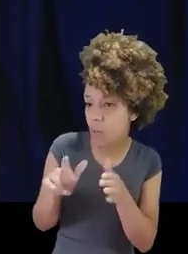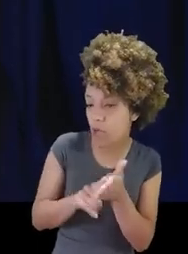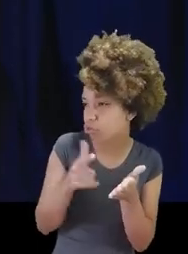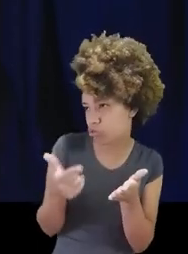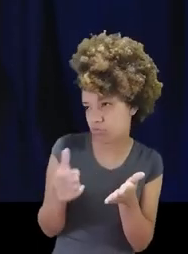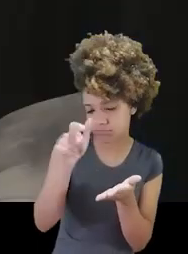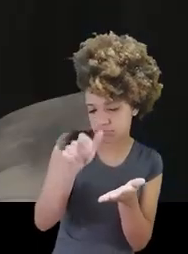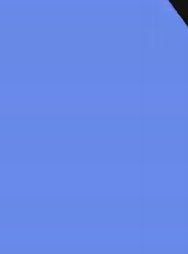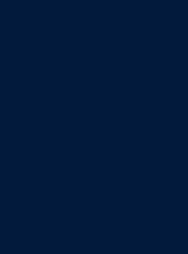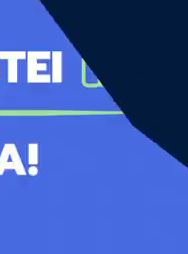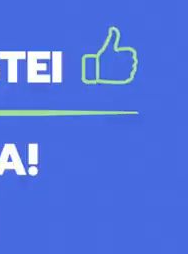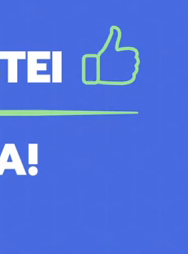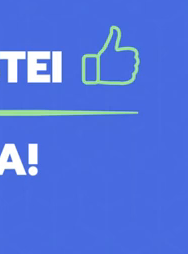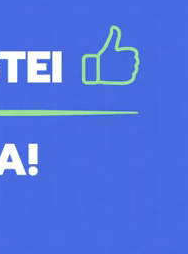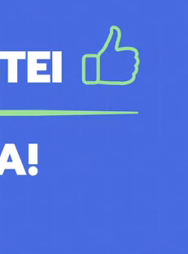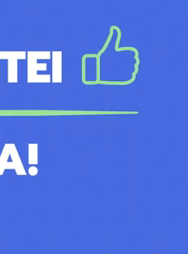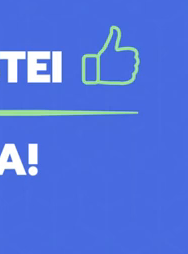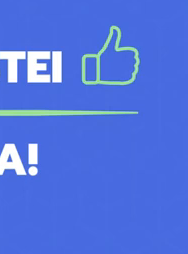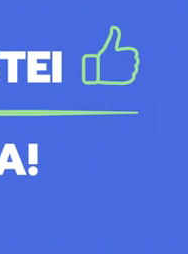nota no jornal Entendeu entendi